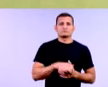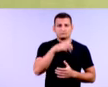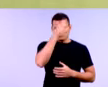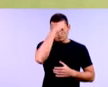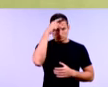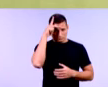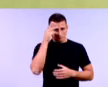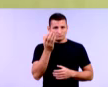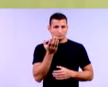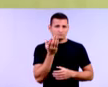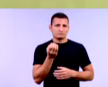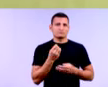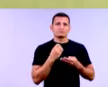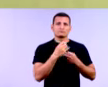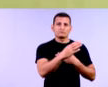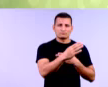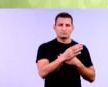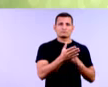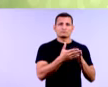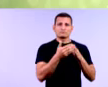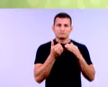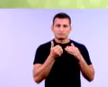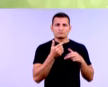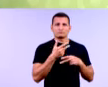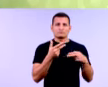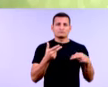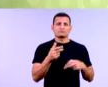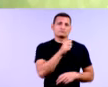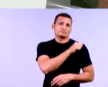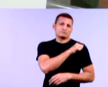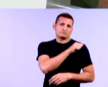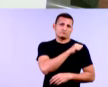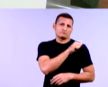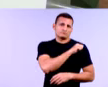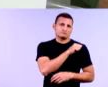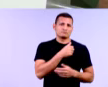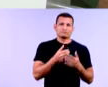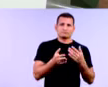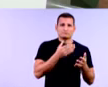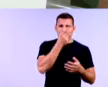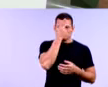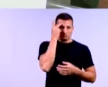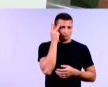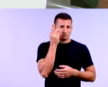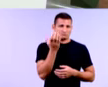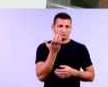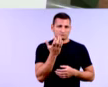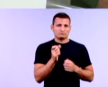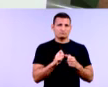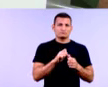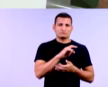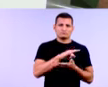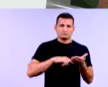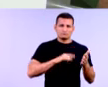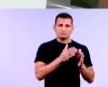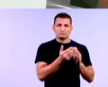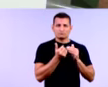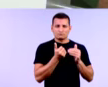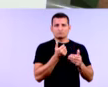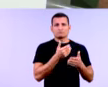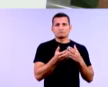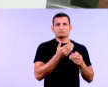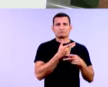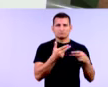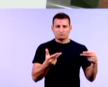prefeito, ele querendo solicitar alguma coisa. Um aluno? Uma pessoa pessoa física solicitando alguma coisa de um